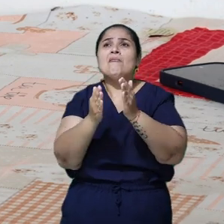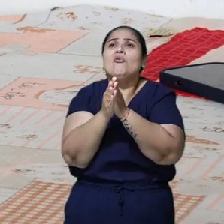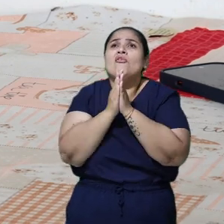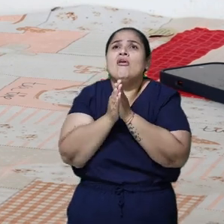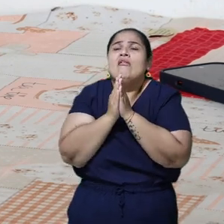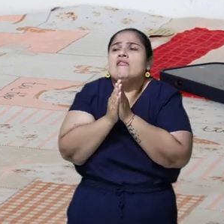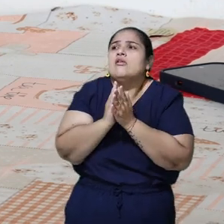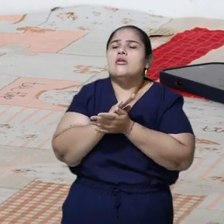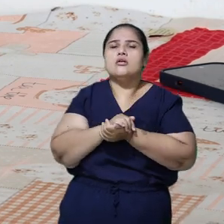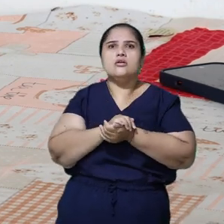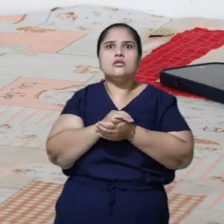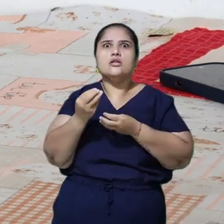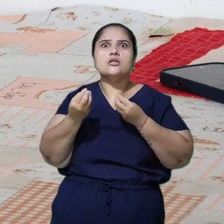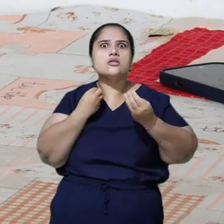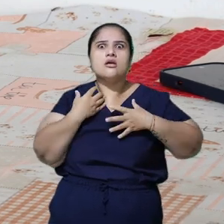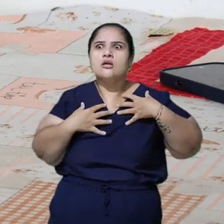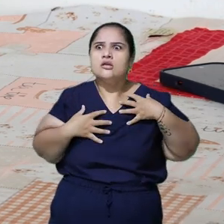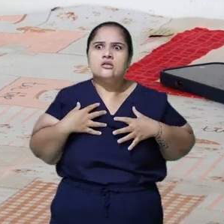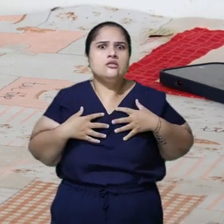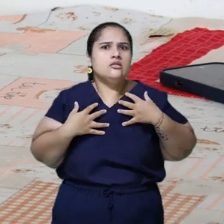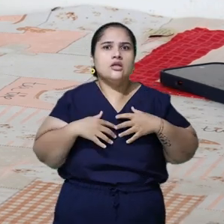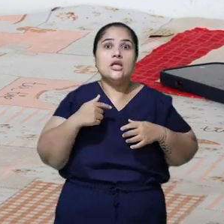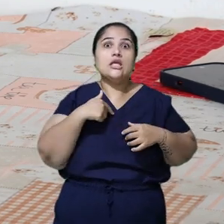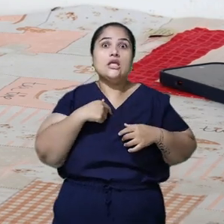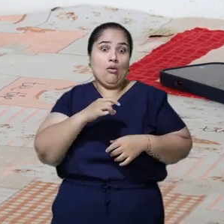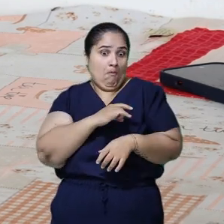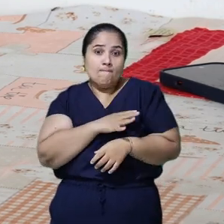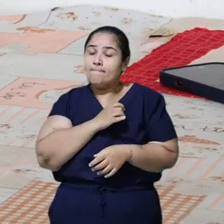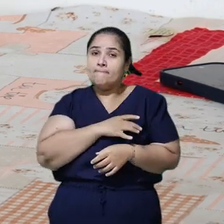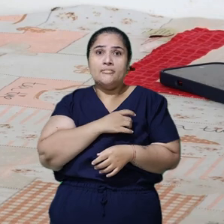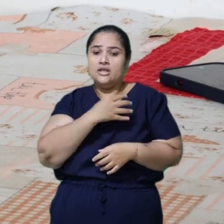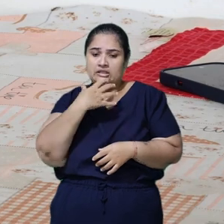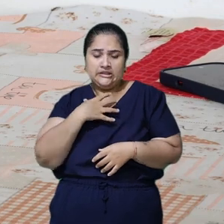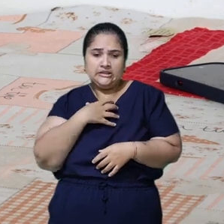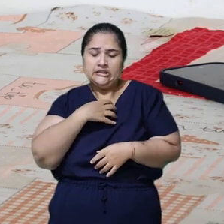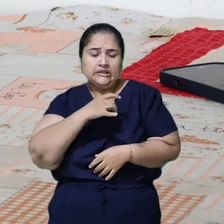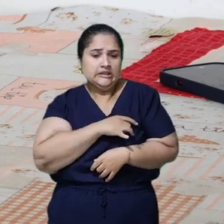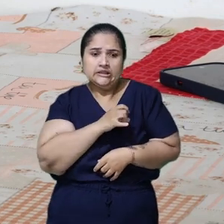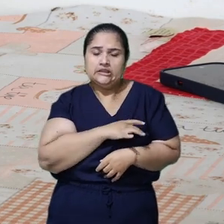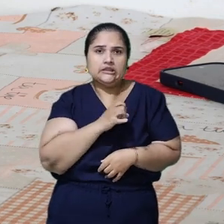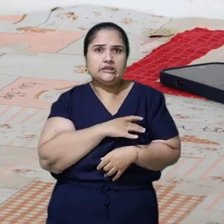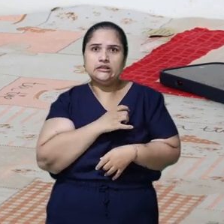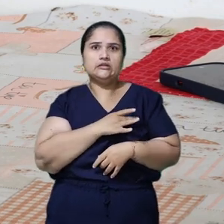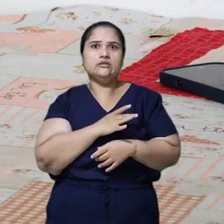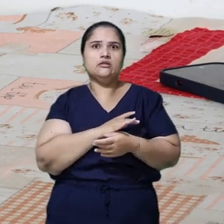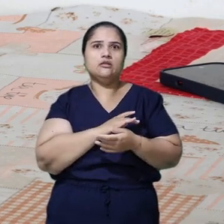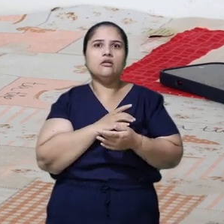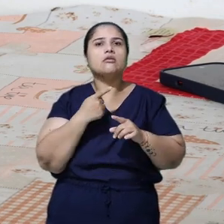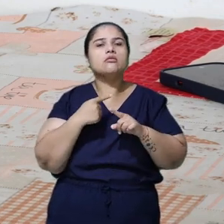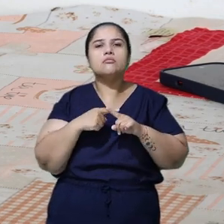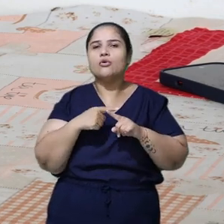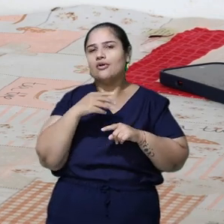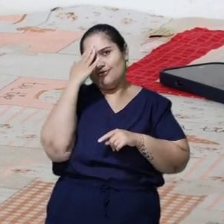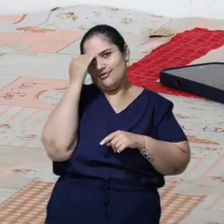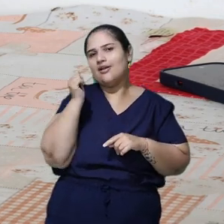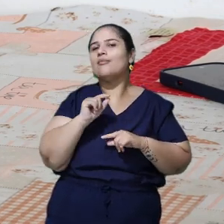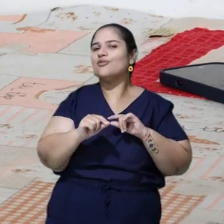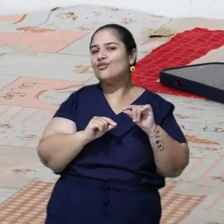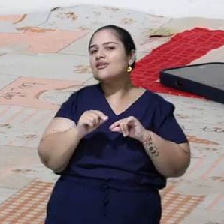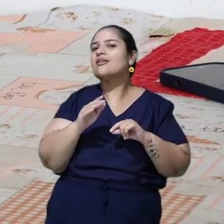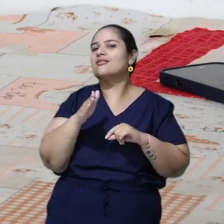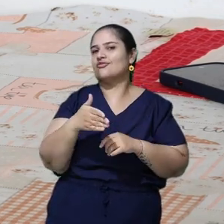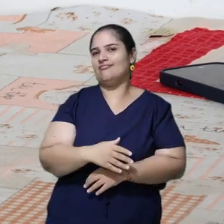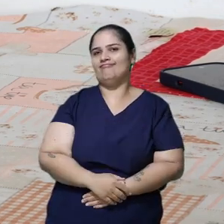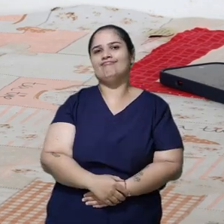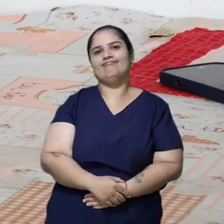assim, eu fiquei tão aterrorizado com aquilo, com tanto medo, porque eu sabia o que era. A